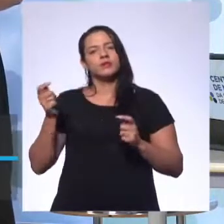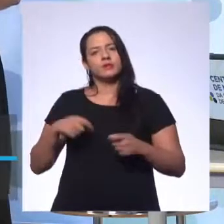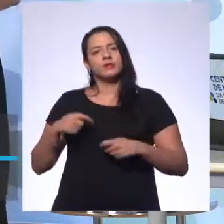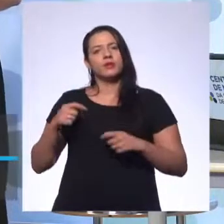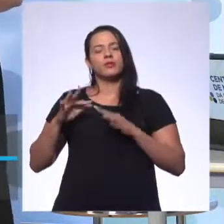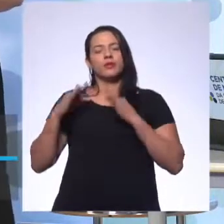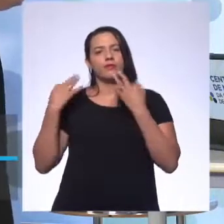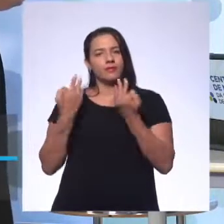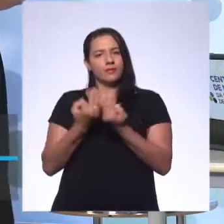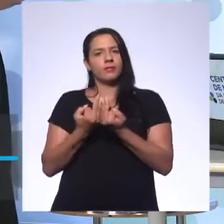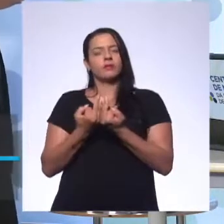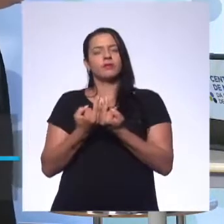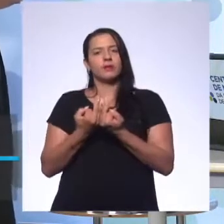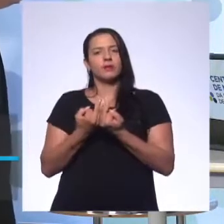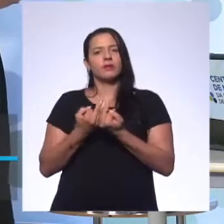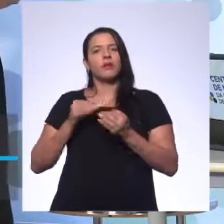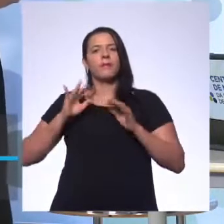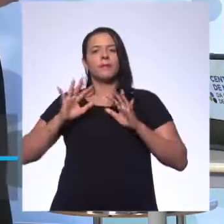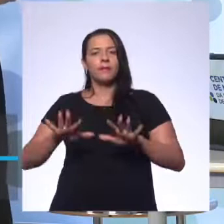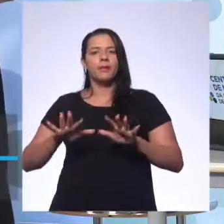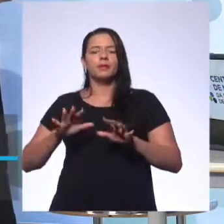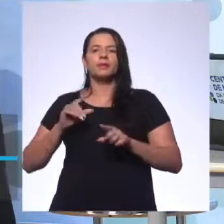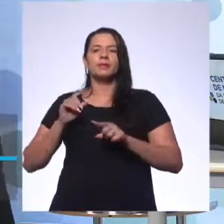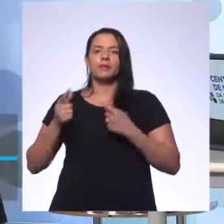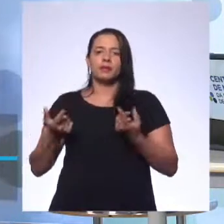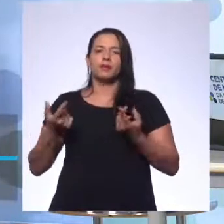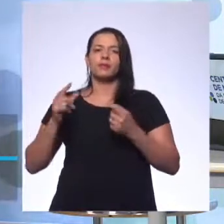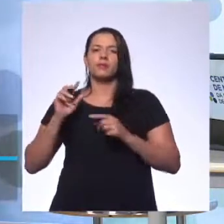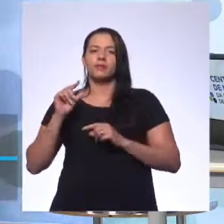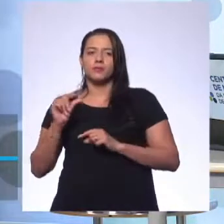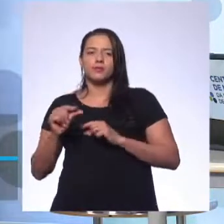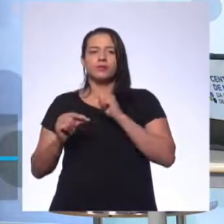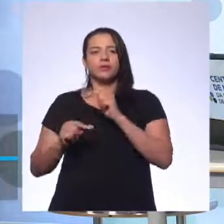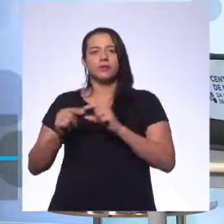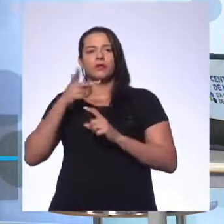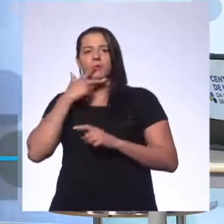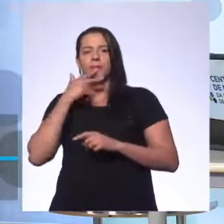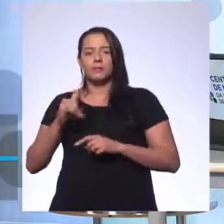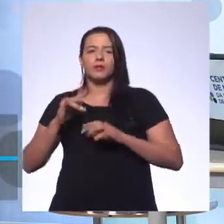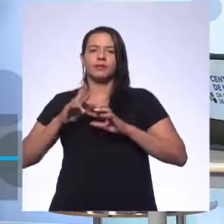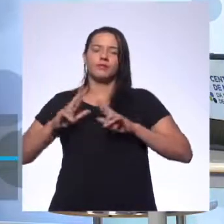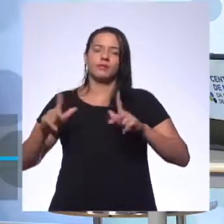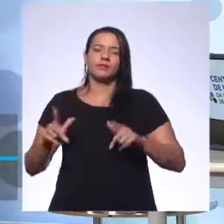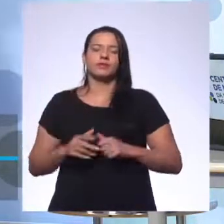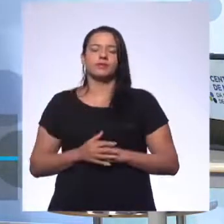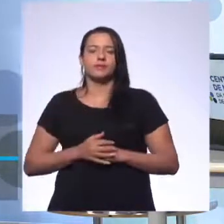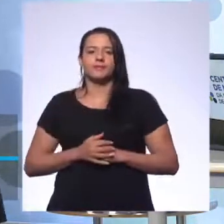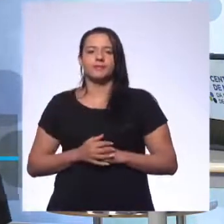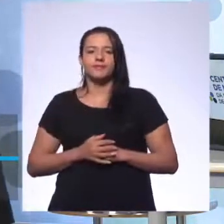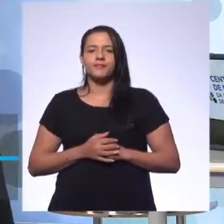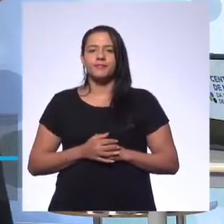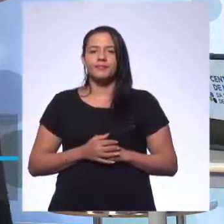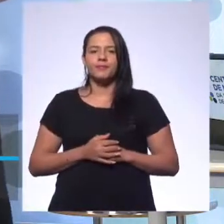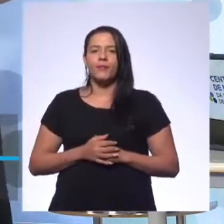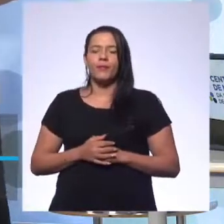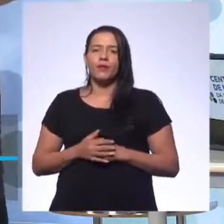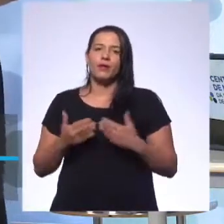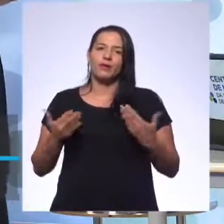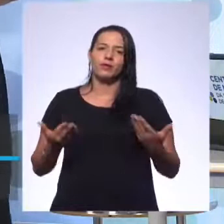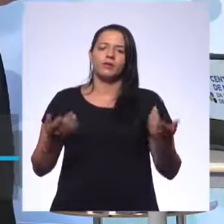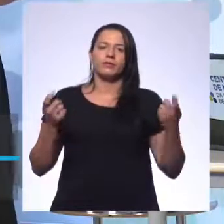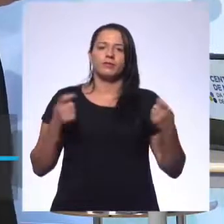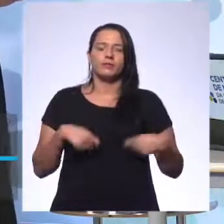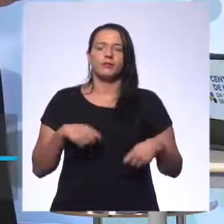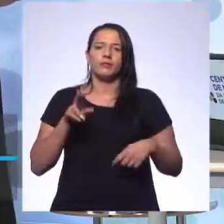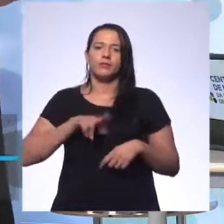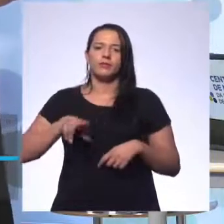né? Eles estão fazendo parte ali da mesma família, mas eles têm pais diferentes, né? Legal. Então, a gente consegue utilizar